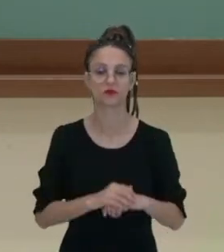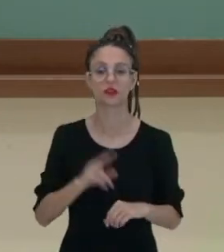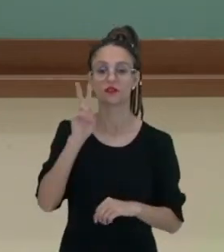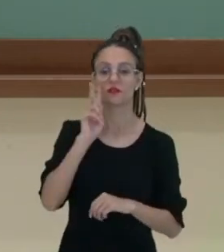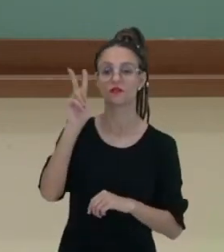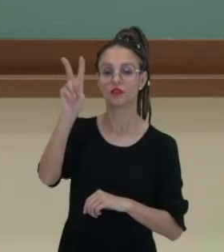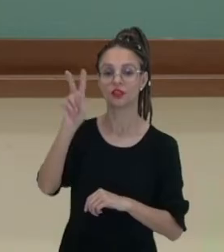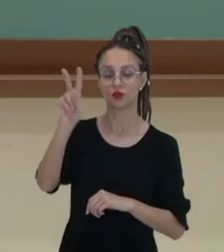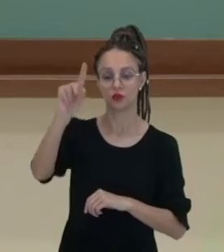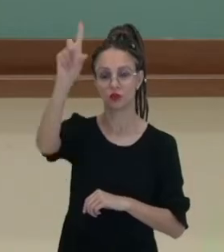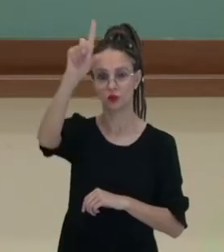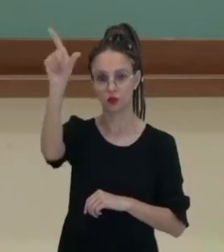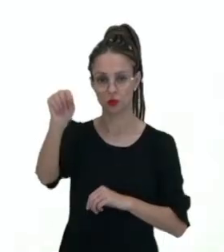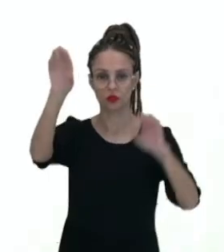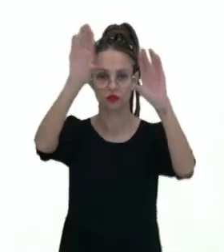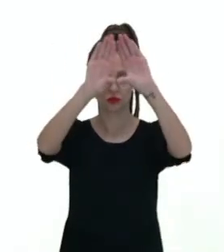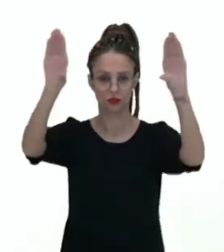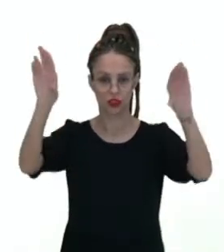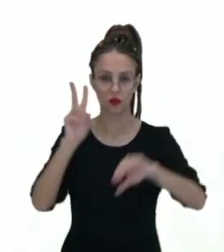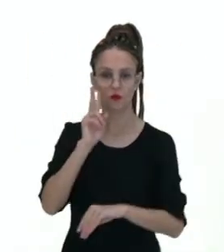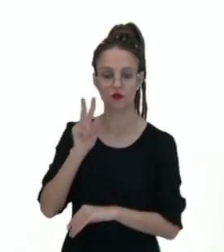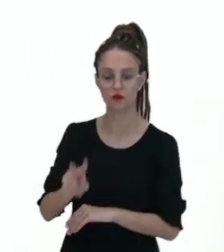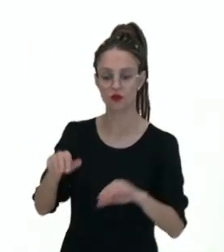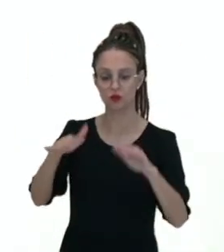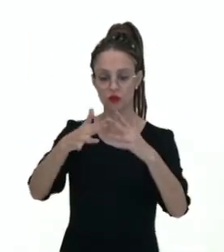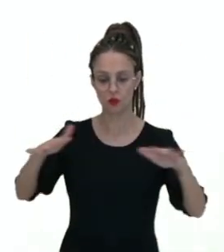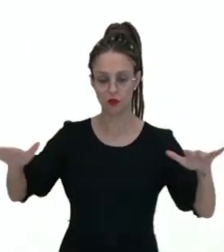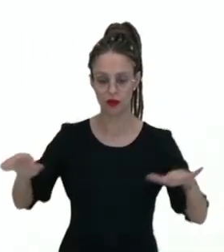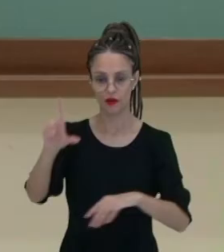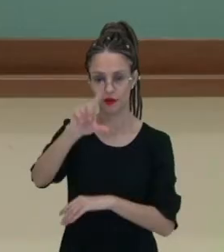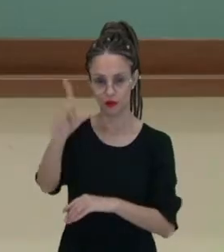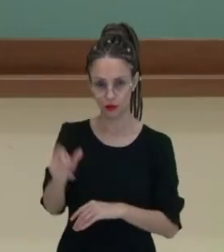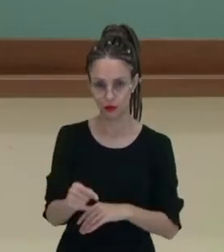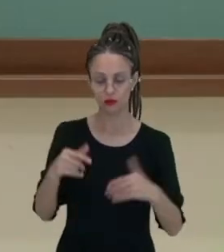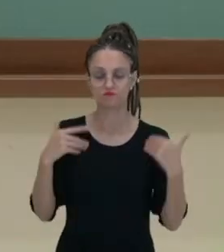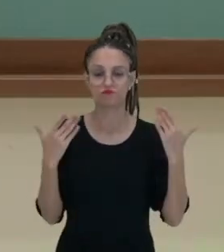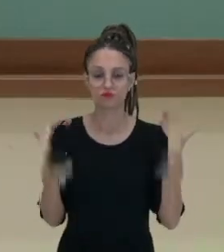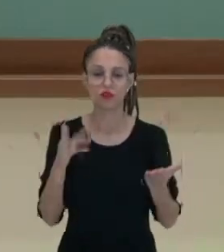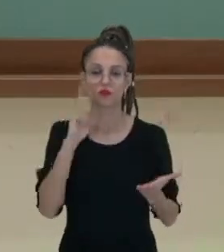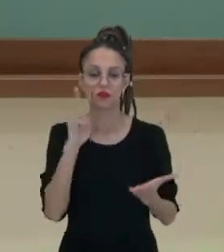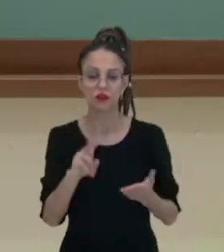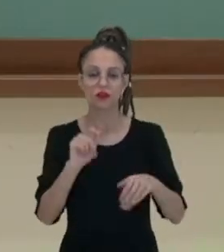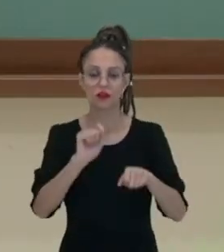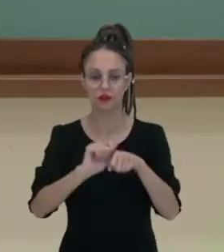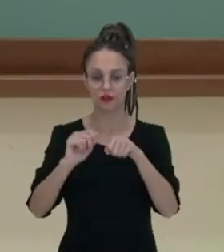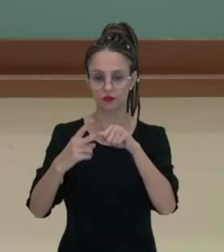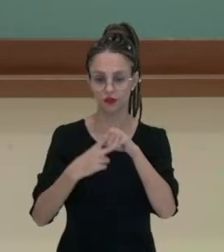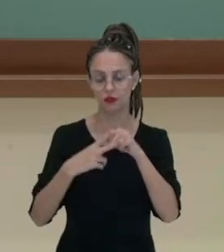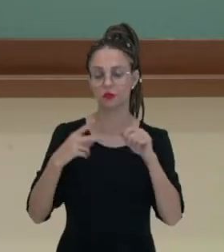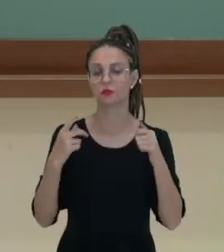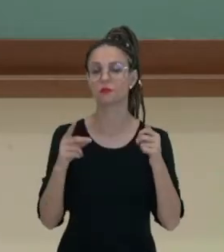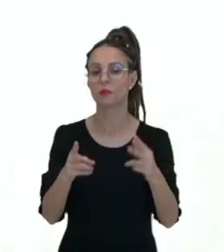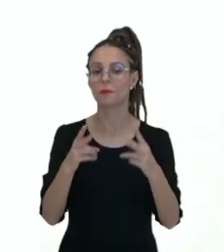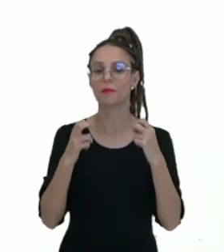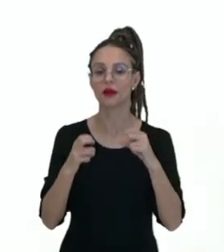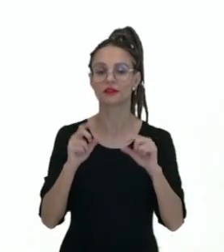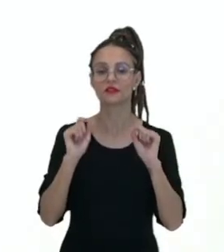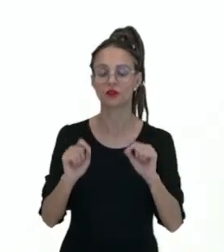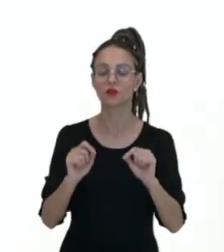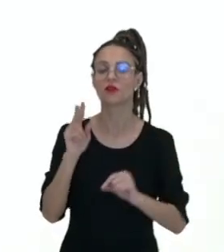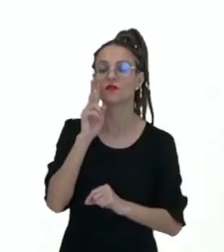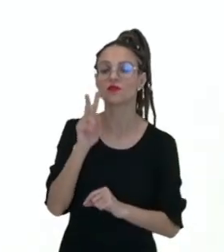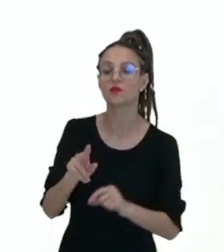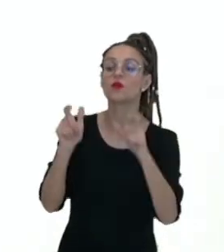lua no céu, viu outra lua no mar. Quando eu vou identificar um advérbio, o que eu percebo? Viu